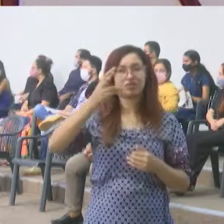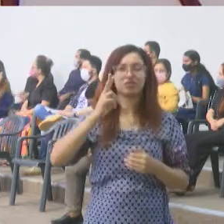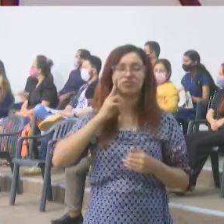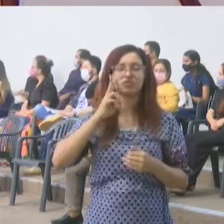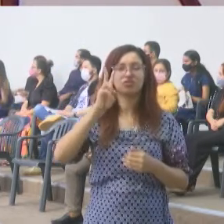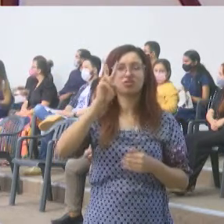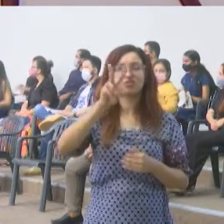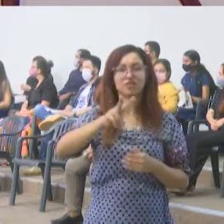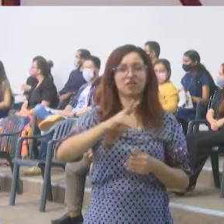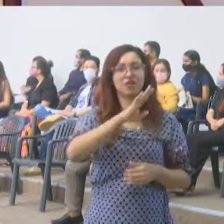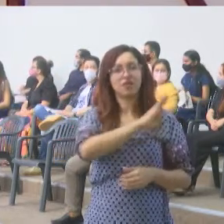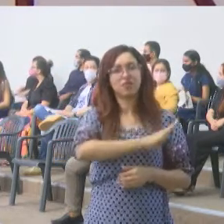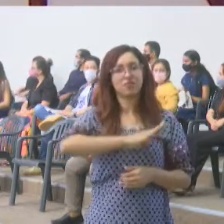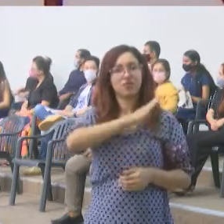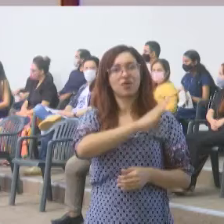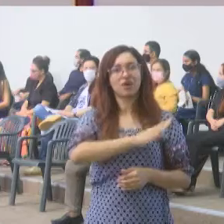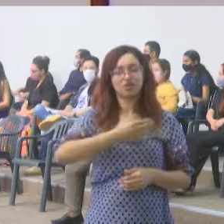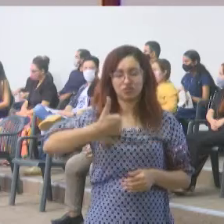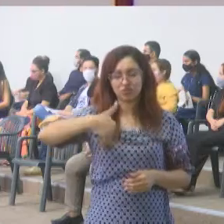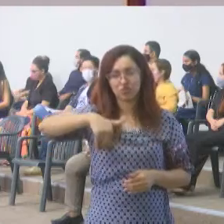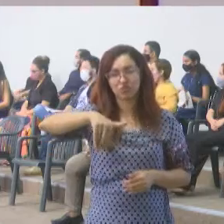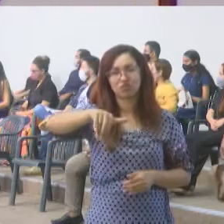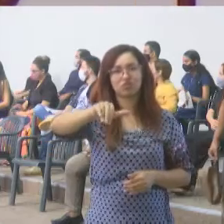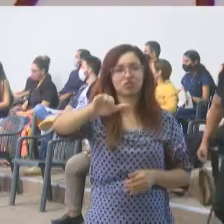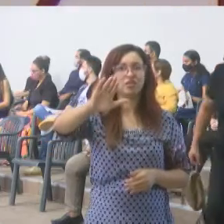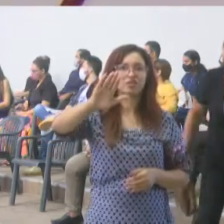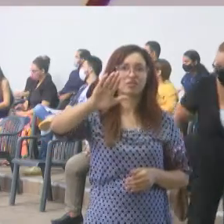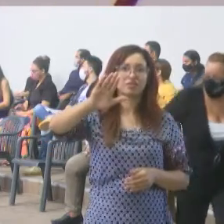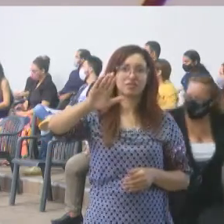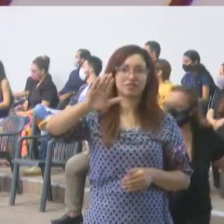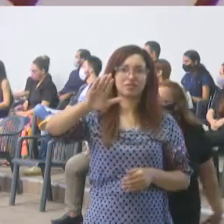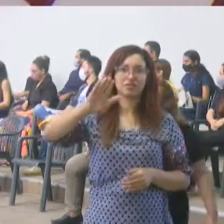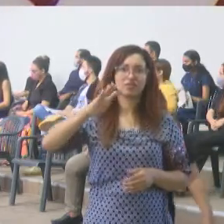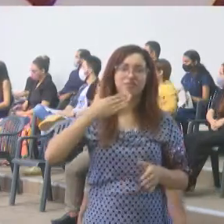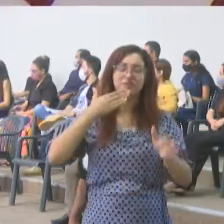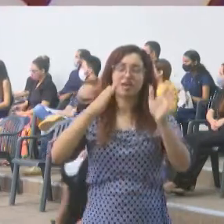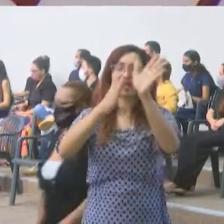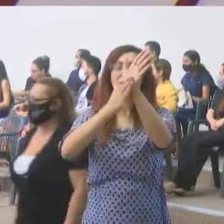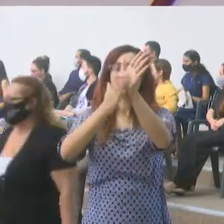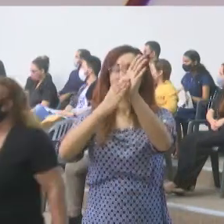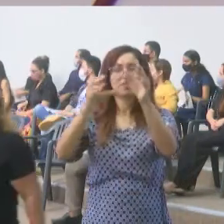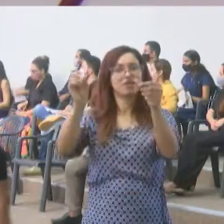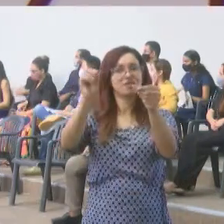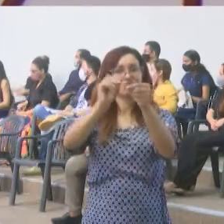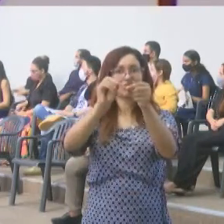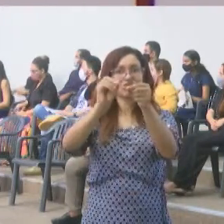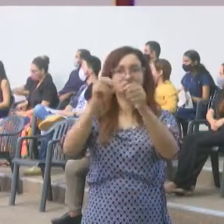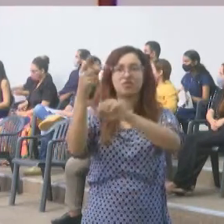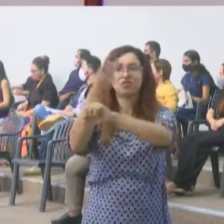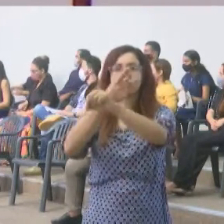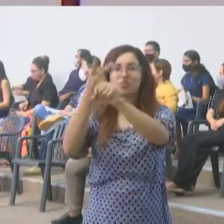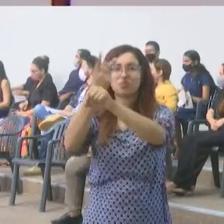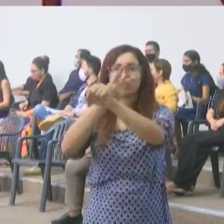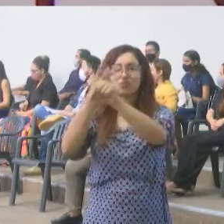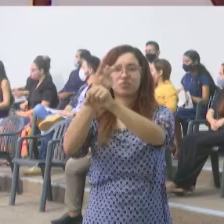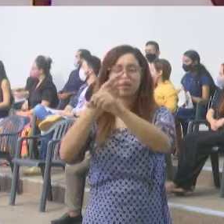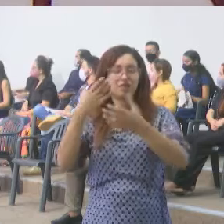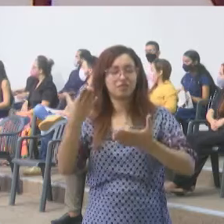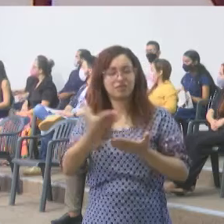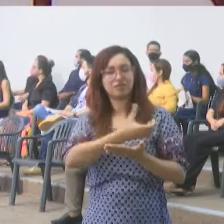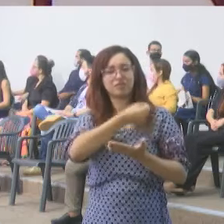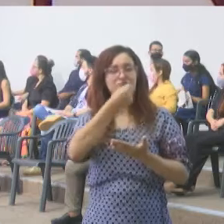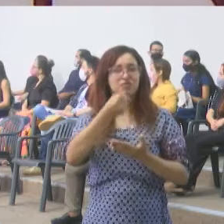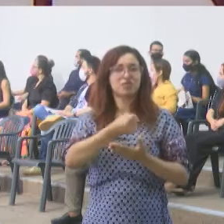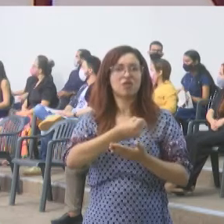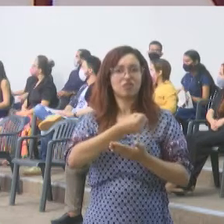vemos Boaz dando continuidade àquele juramento que ele fez, que foi buscar esse outro resgatador.